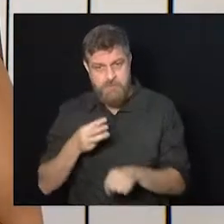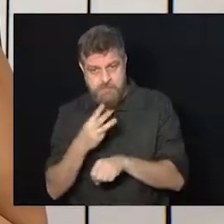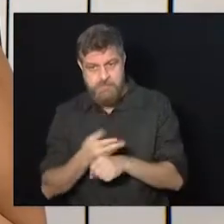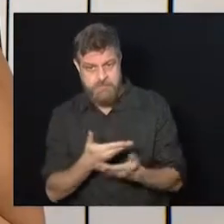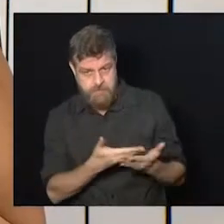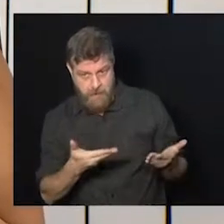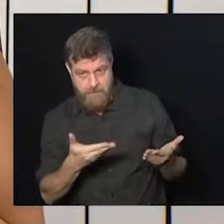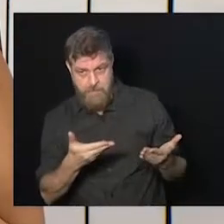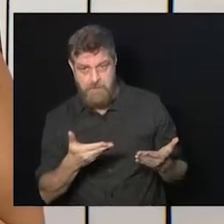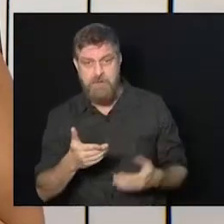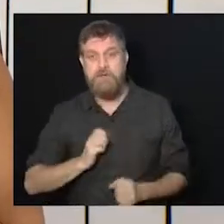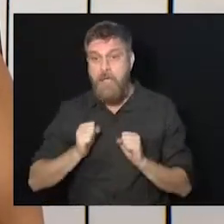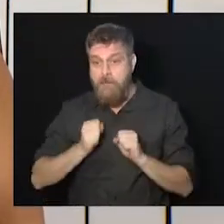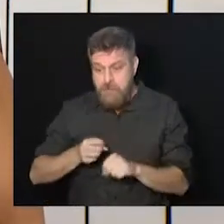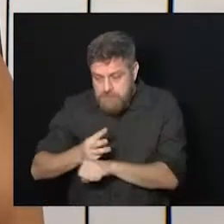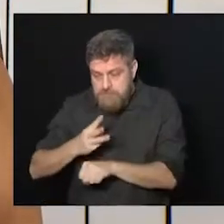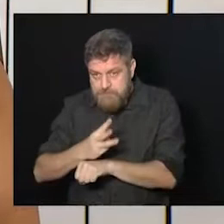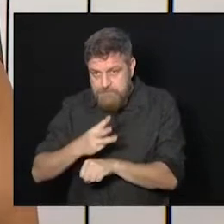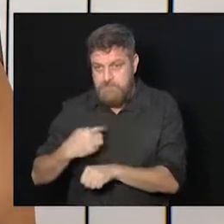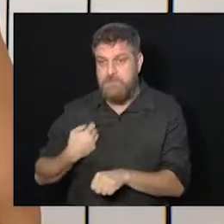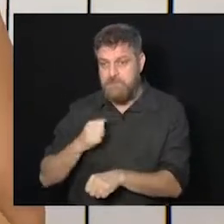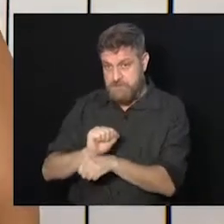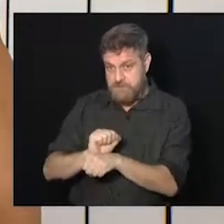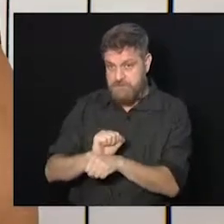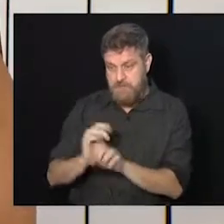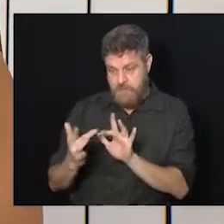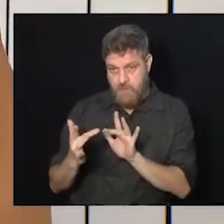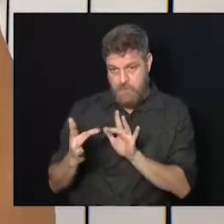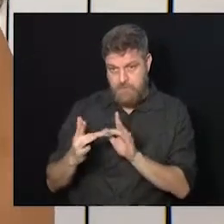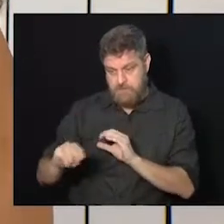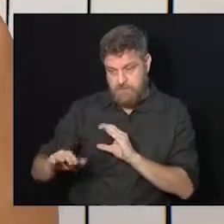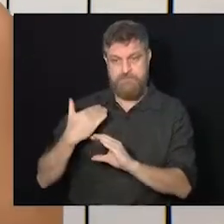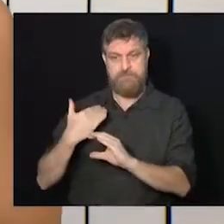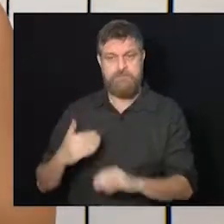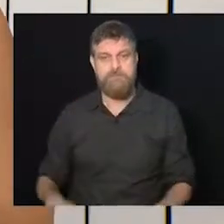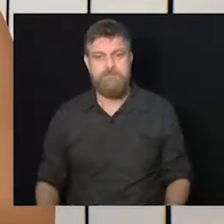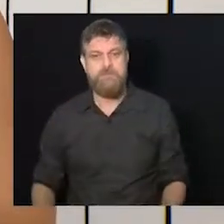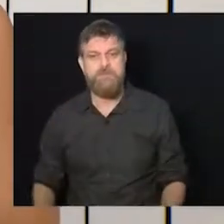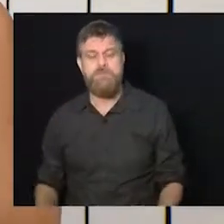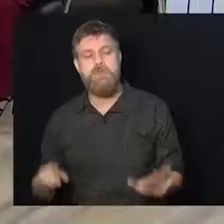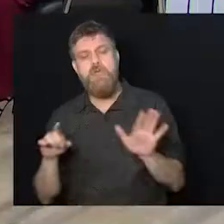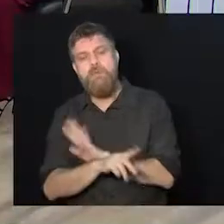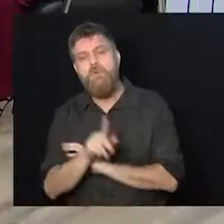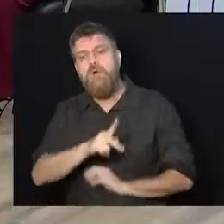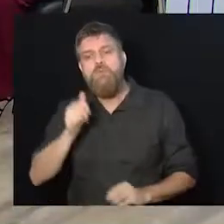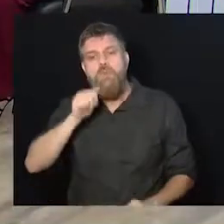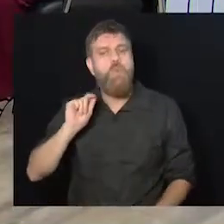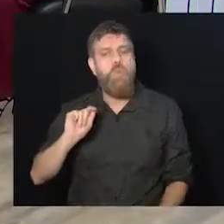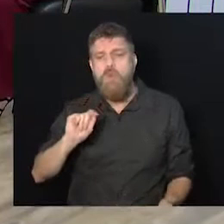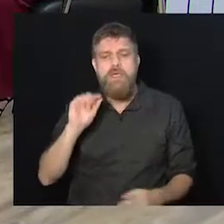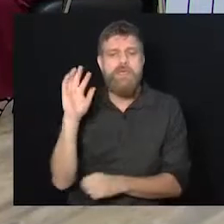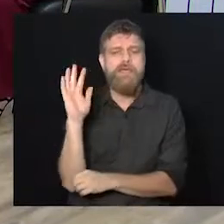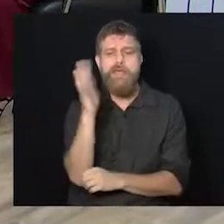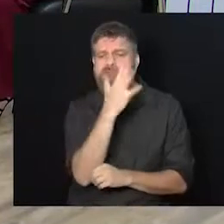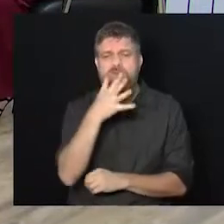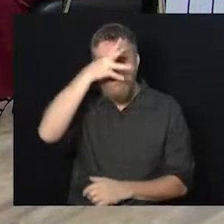19-97829-3776, é o WhatsApp da TV Câmara, a gente aguarda o seu contato. Professora, e a sua visão sobre o que está acontecendo lá, como